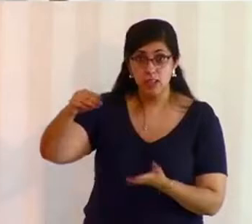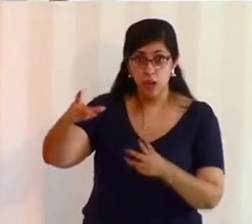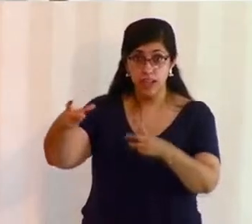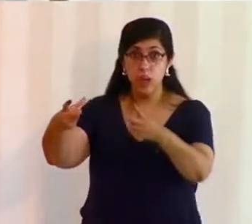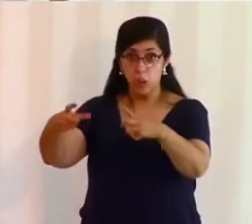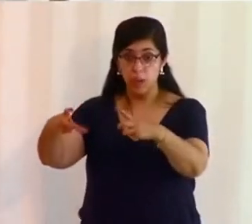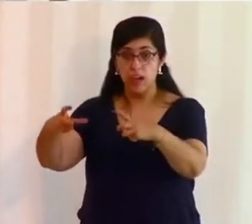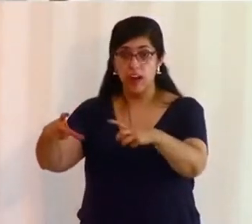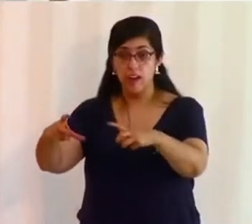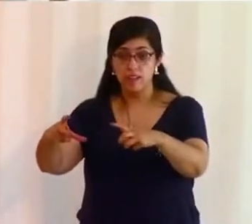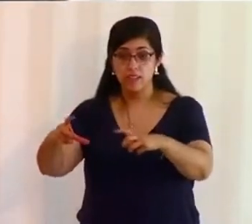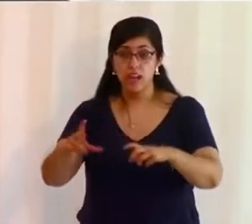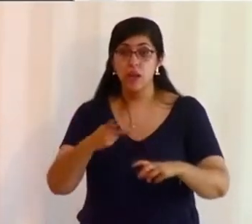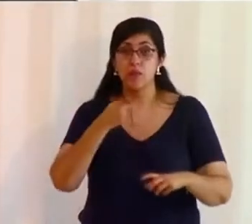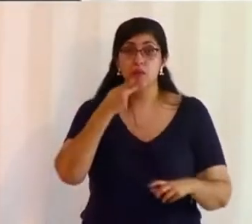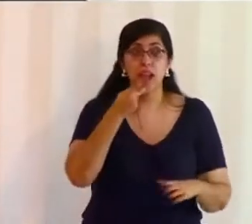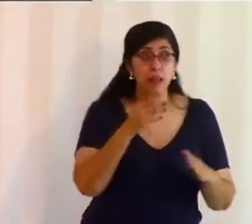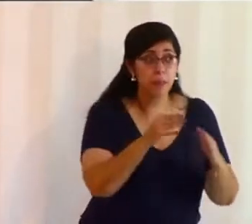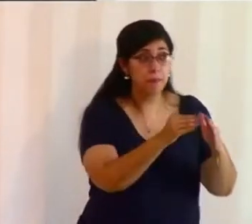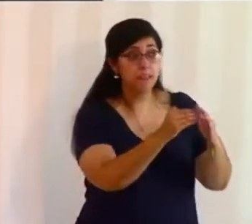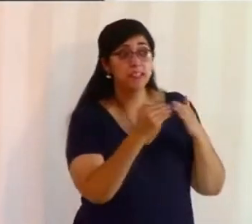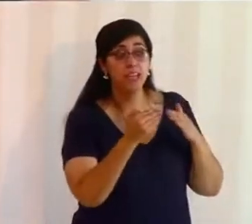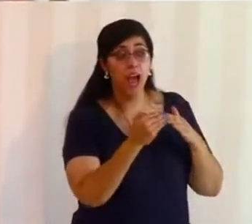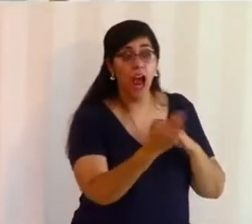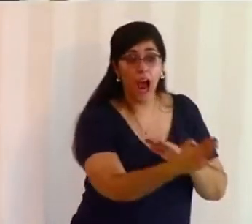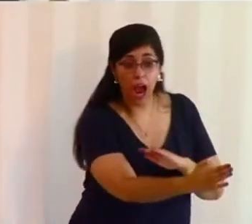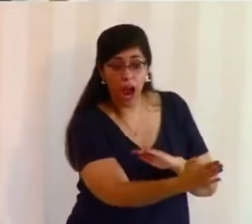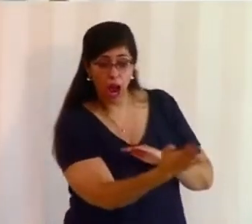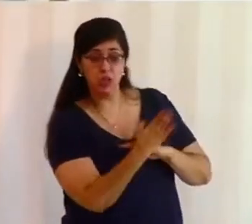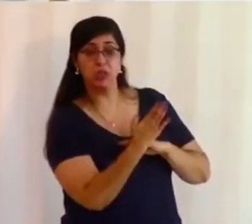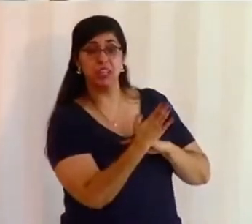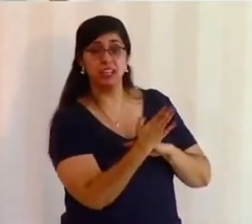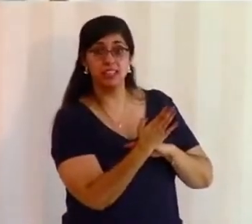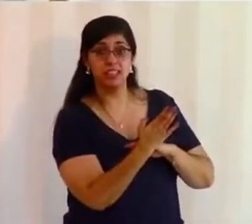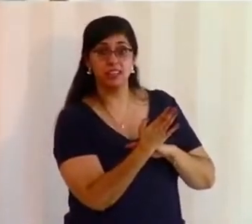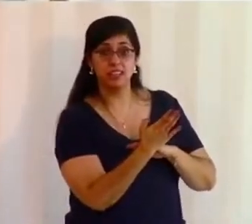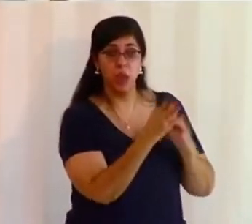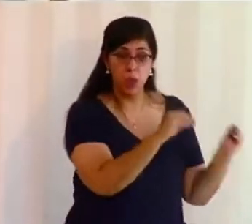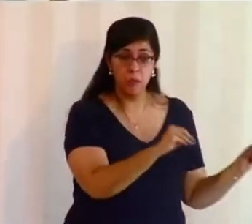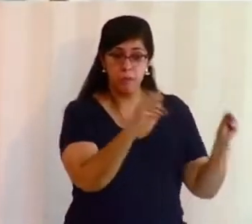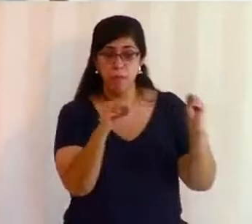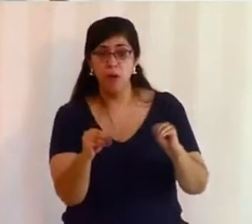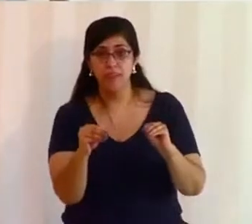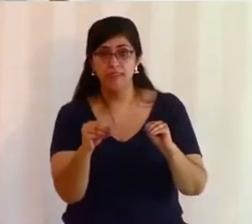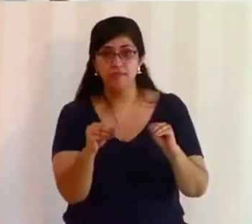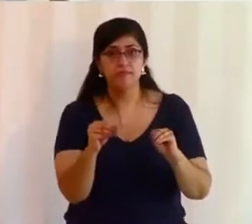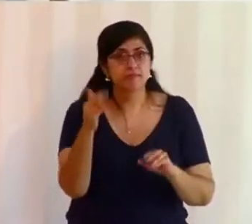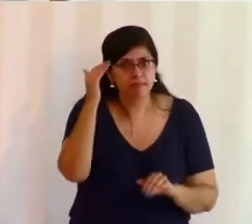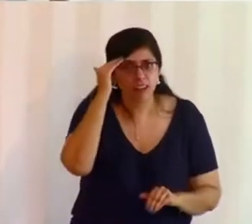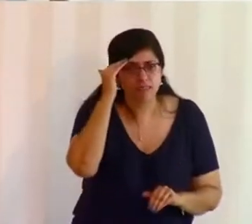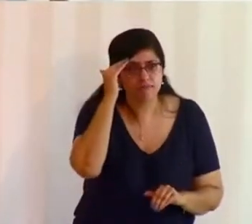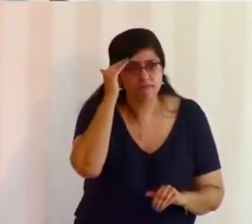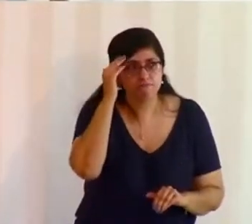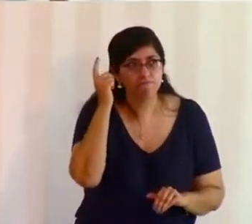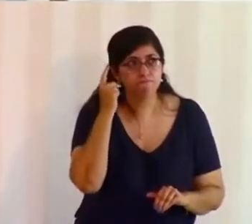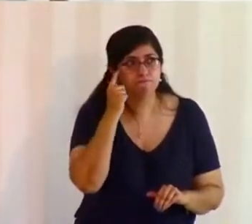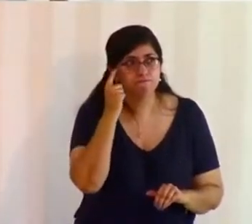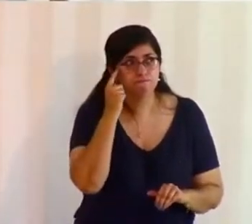e ajuda-nos. É uma localidade totalmente oposta, por que não dizer, diferente da onde inicialmente Paulo queria